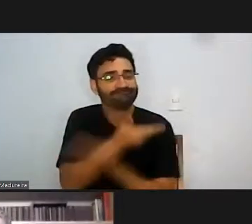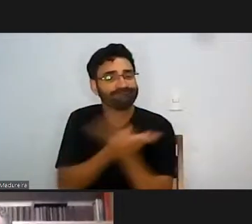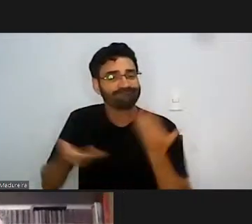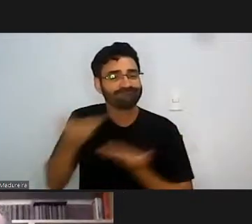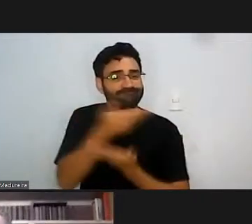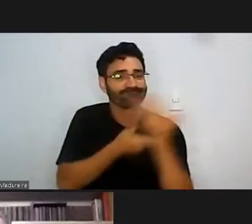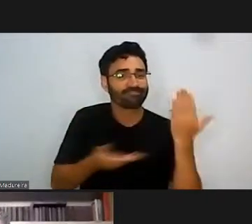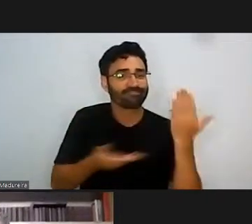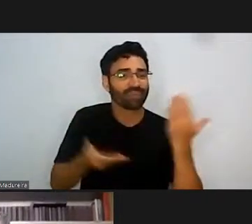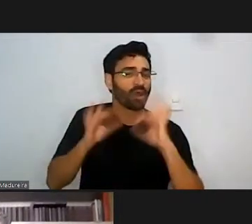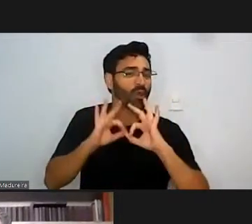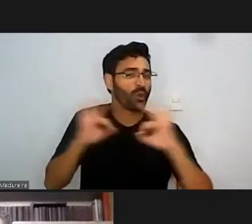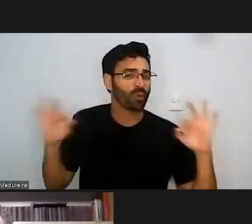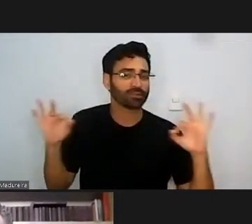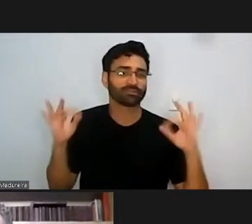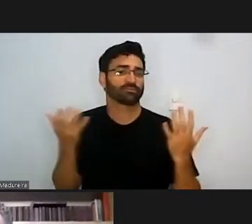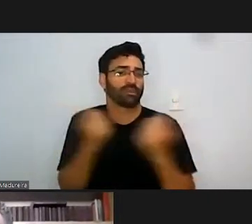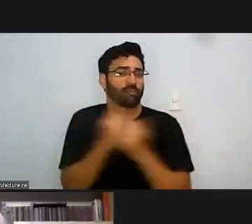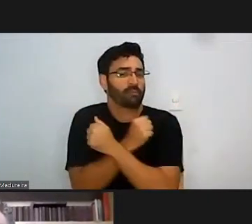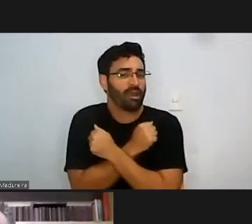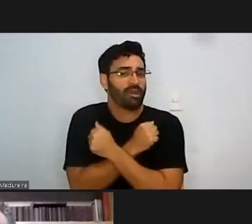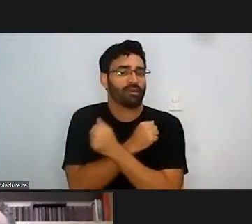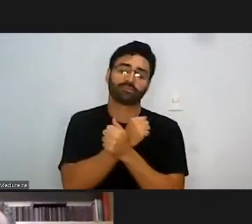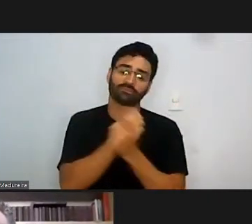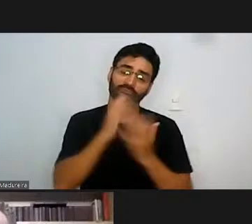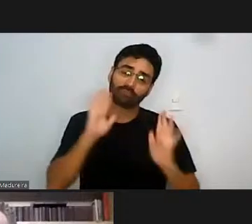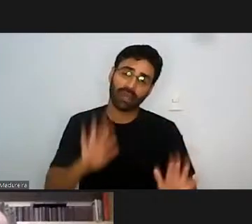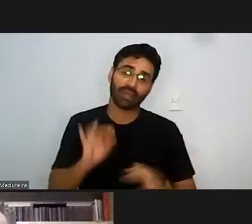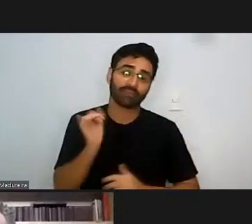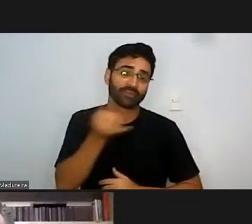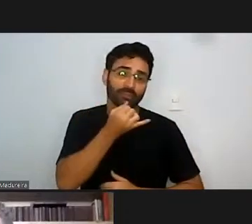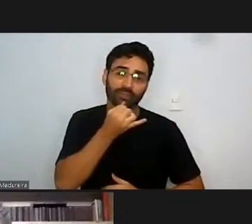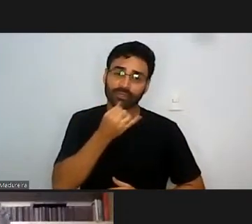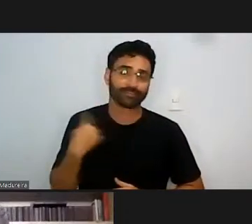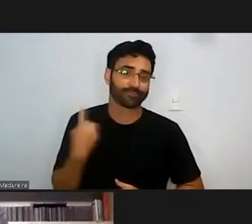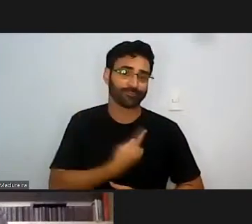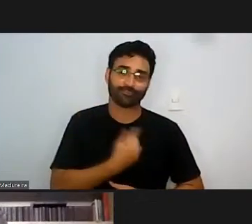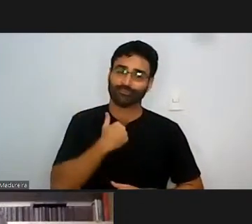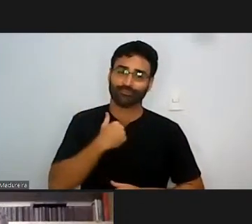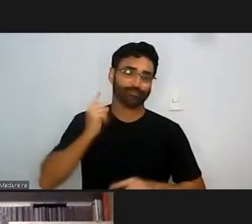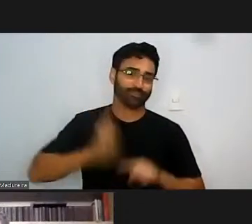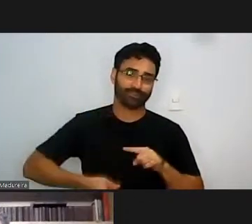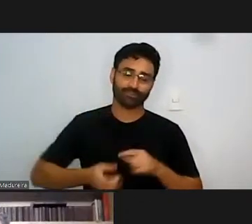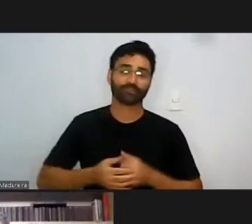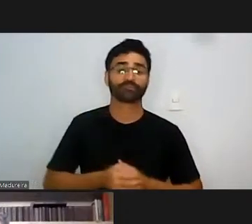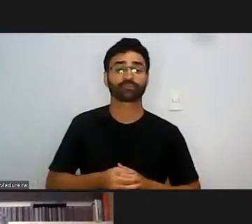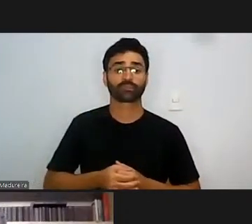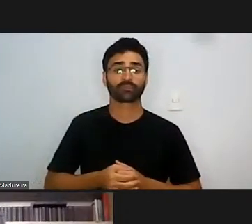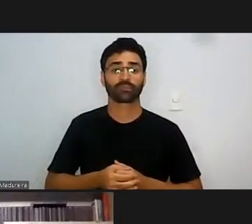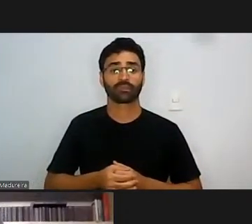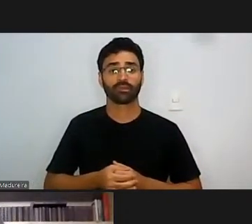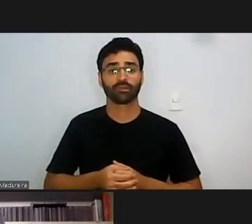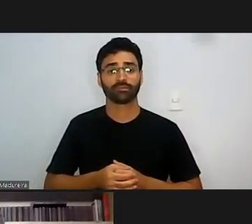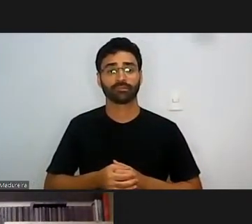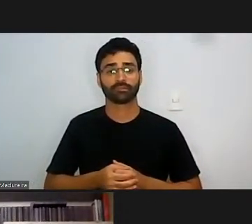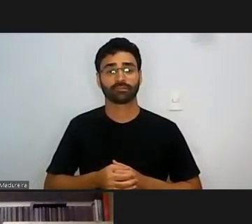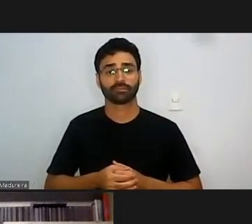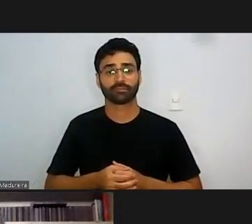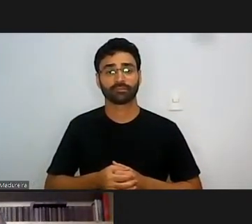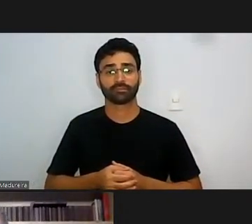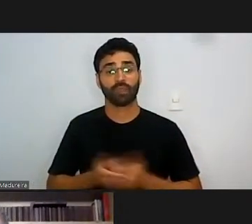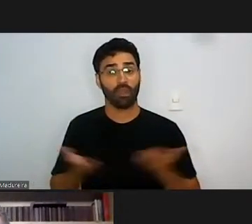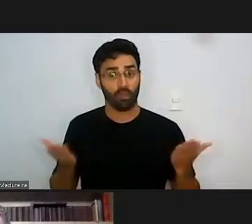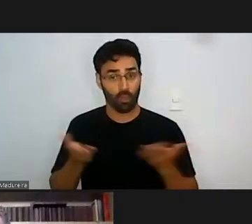ouvindo e nos abraçando, mas, infelizmente, não podemos. E, apesar deste momento,